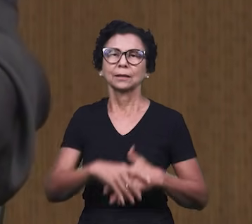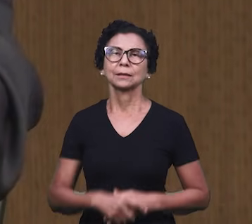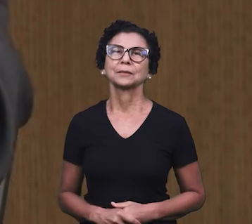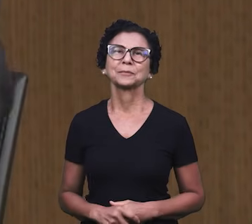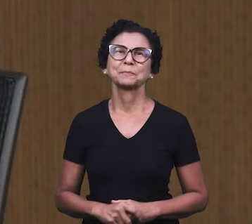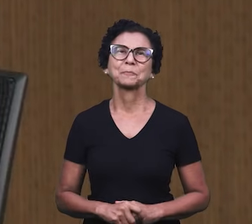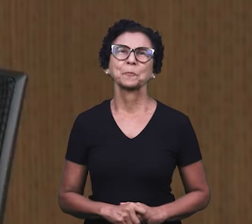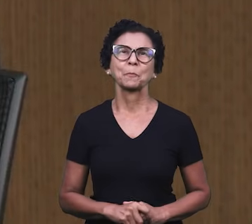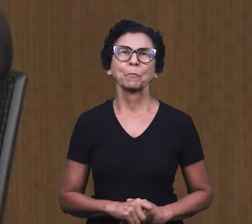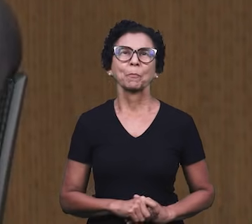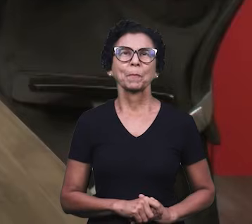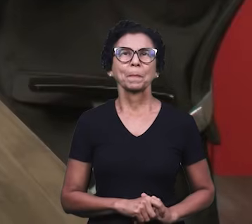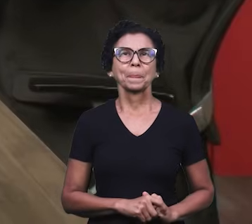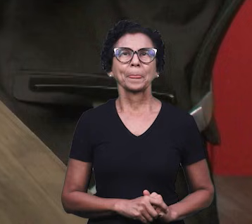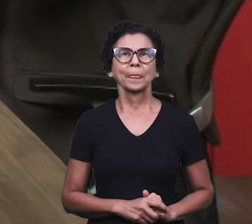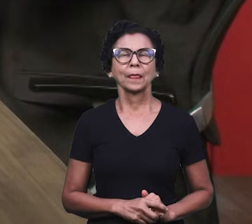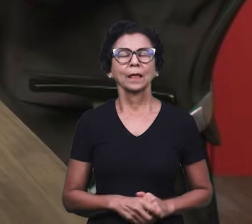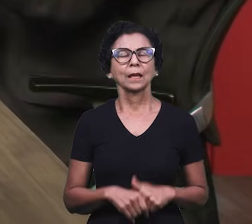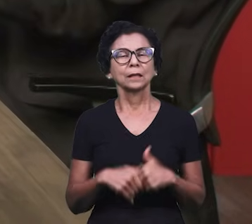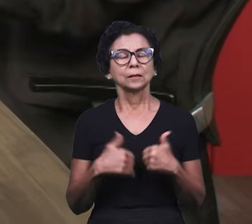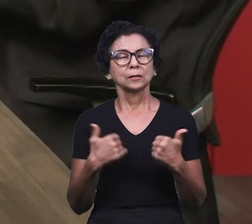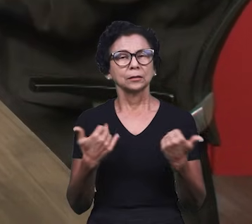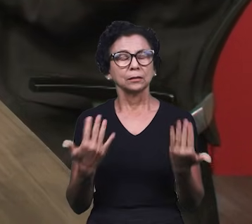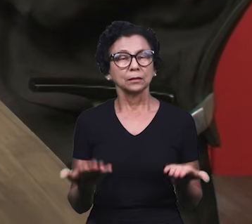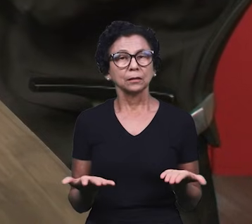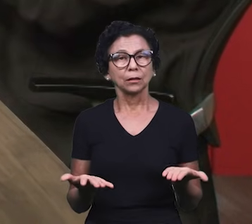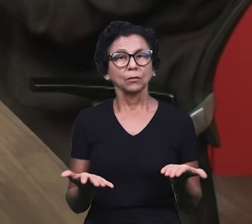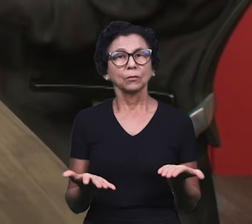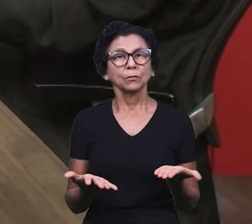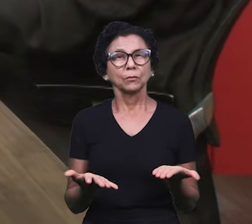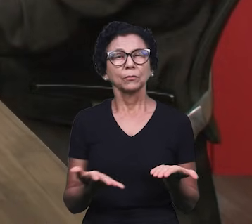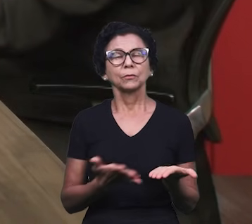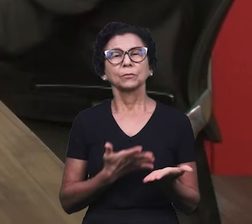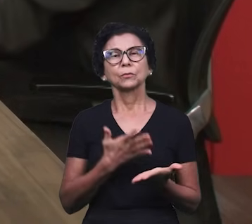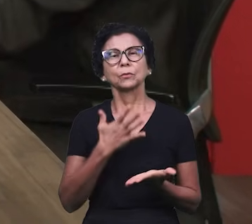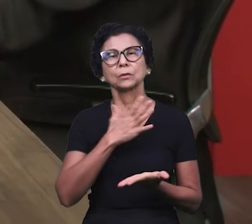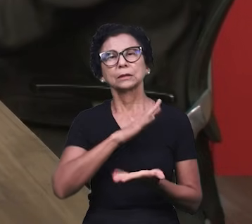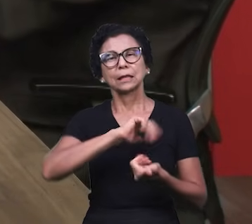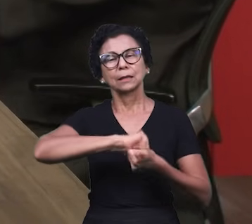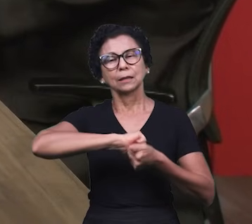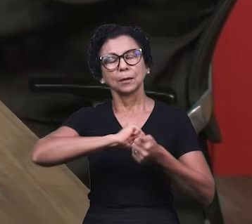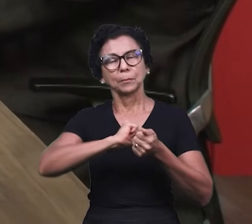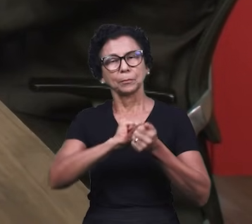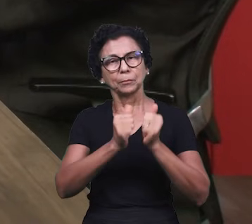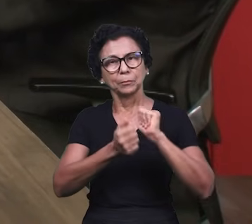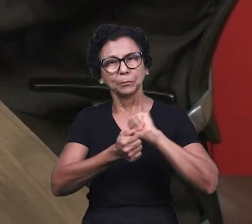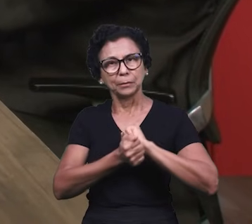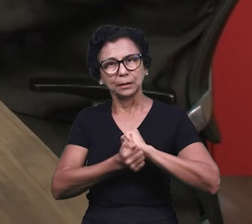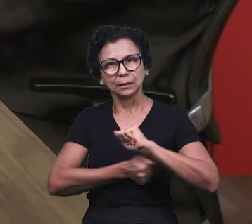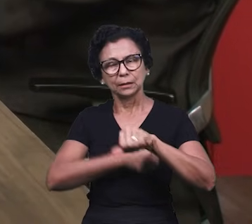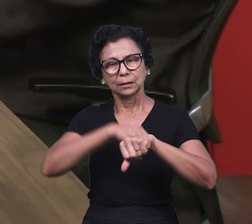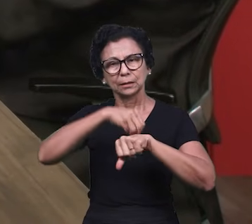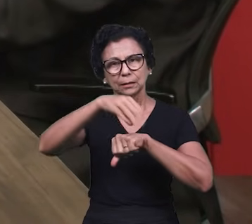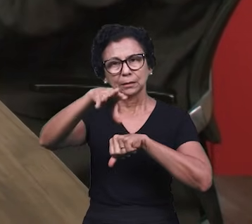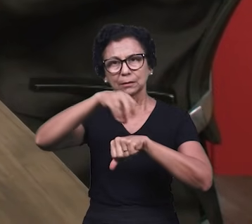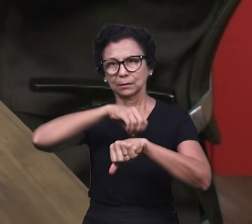Aí Entendeu? Pra se aquela cultura revisa específica. aquilo ali Isso. e aí faz da maneira correta, porque tu passar algo desse tipo...